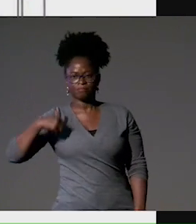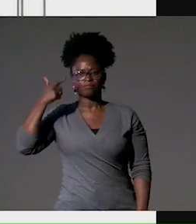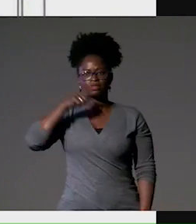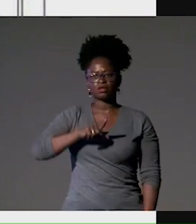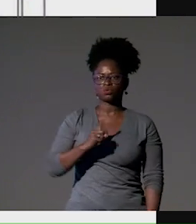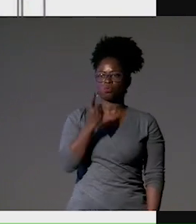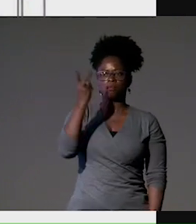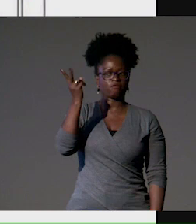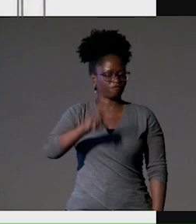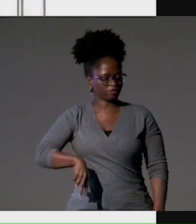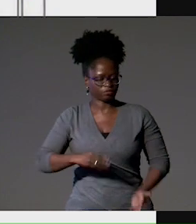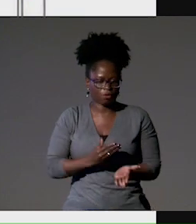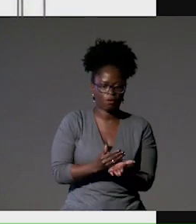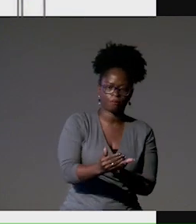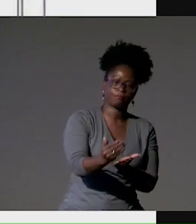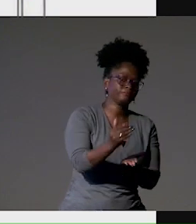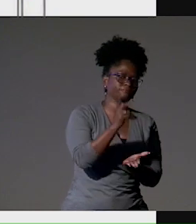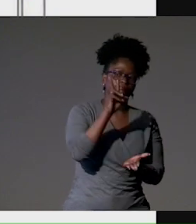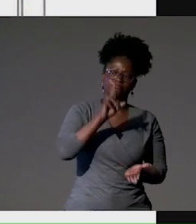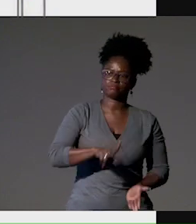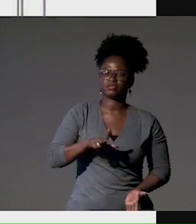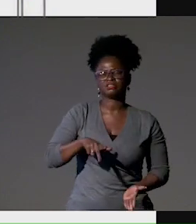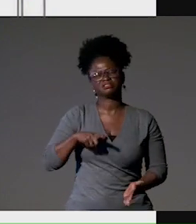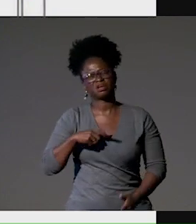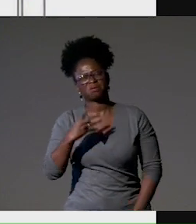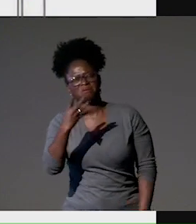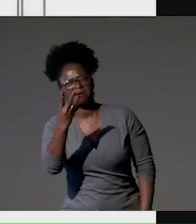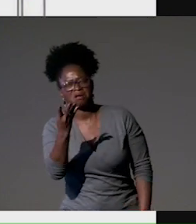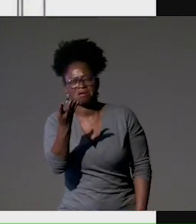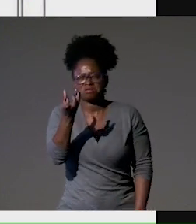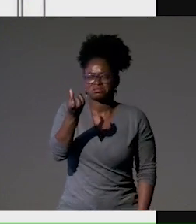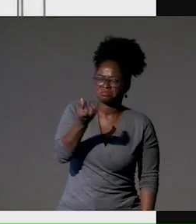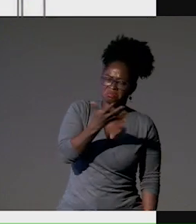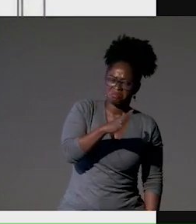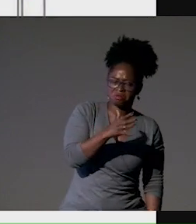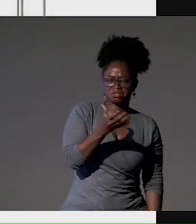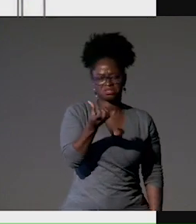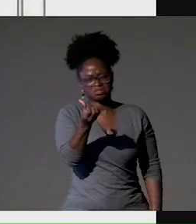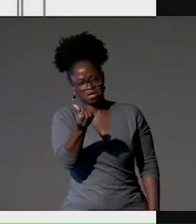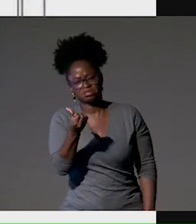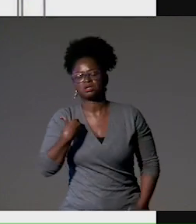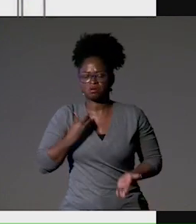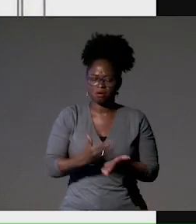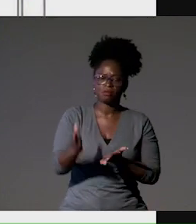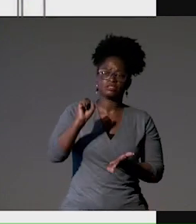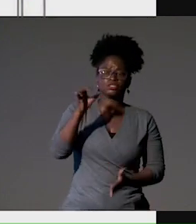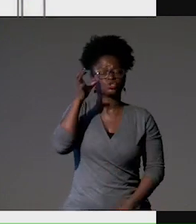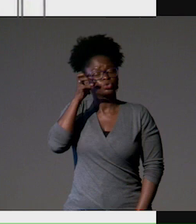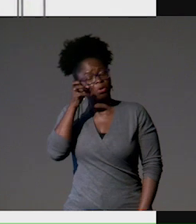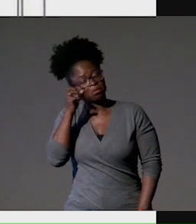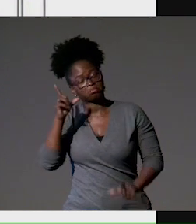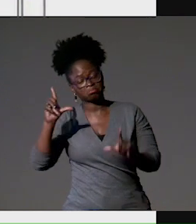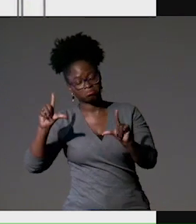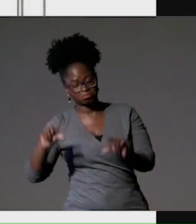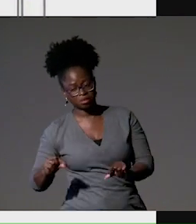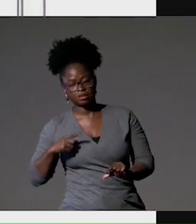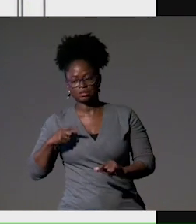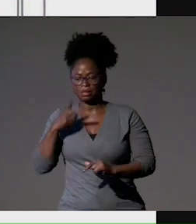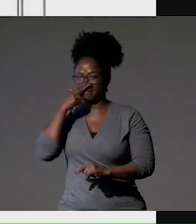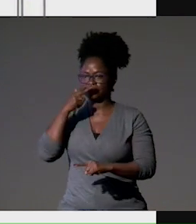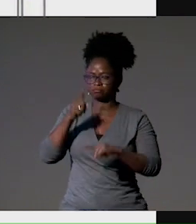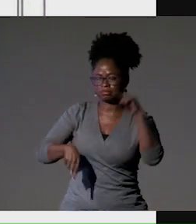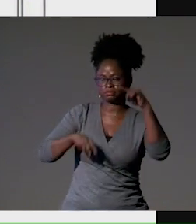entra uma vez. Normalmente se faz de 4 a 6 ciclos por noite. Então, quando a gente dorme menos, normalmente a gente vai